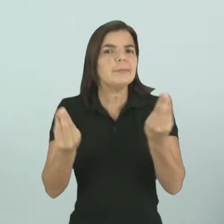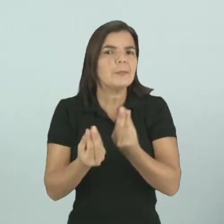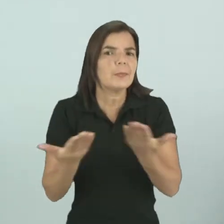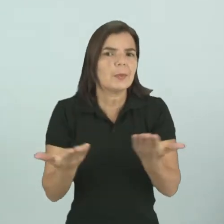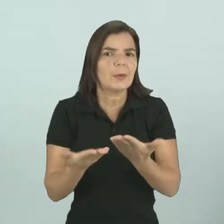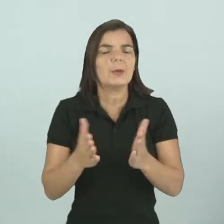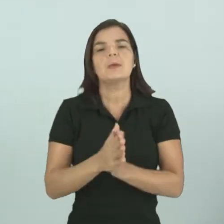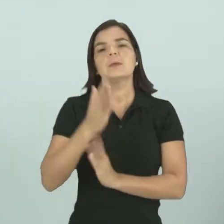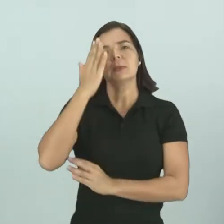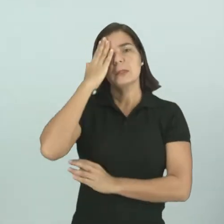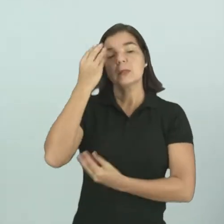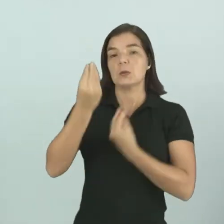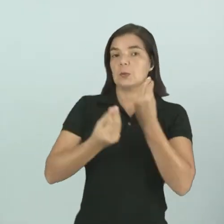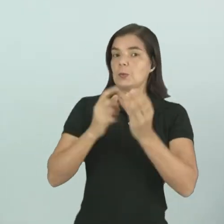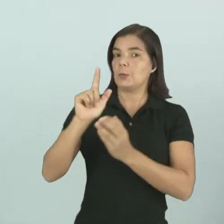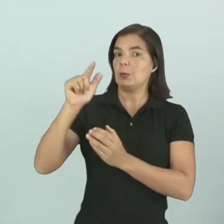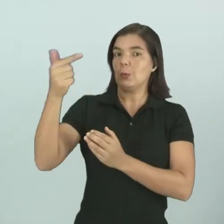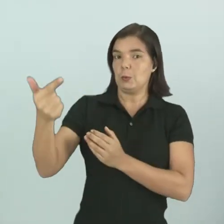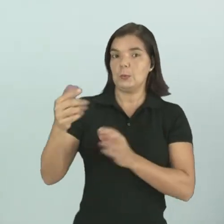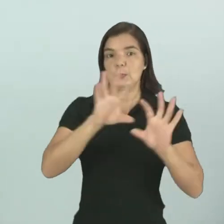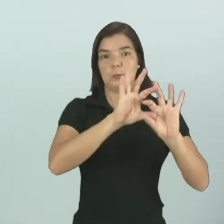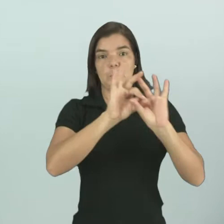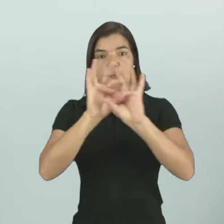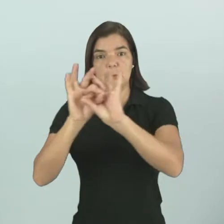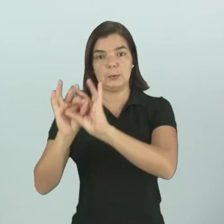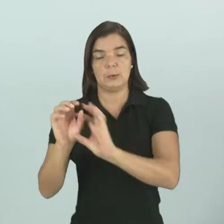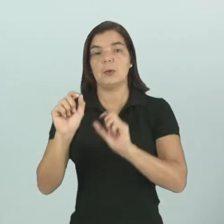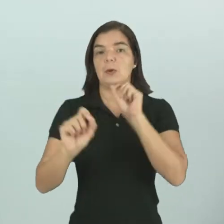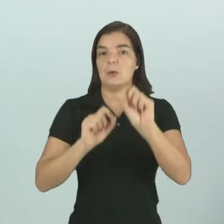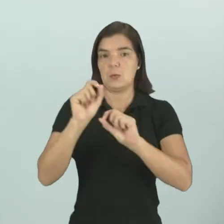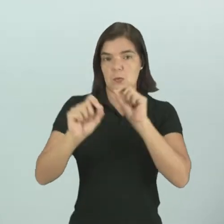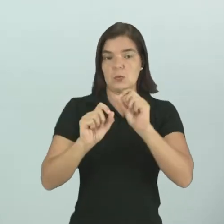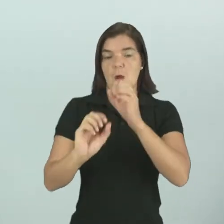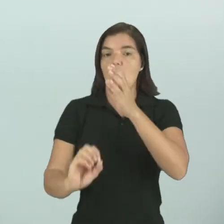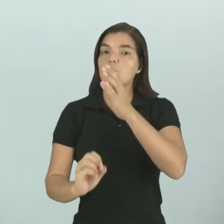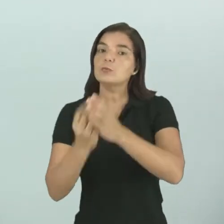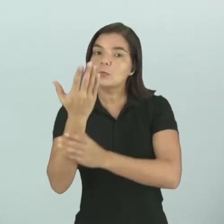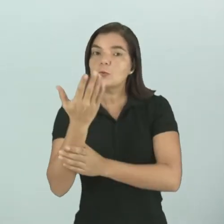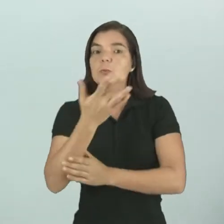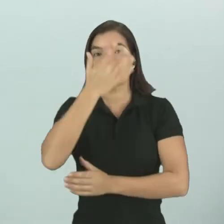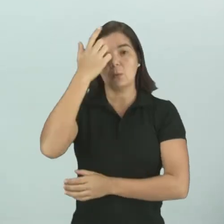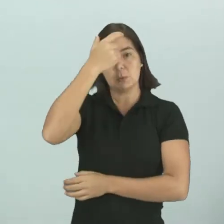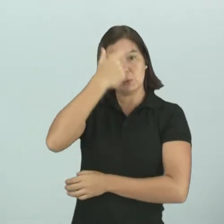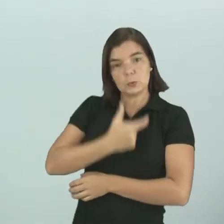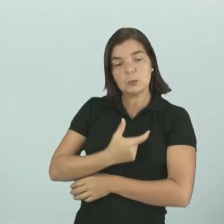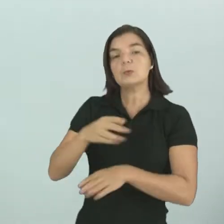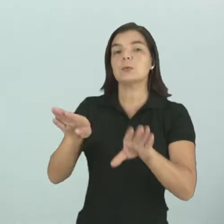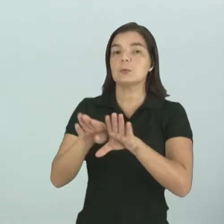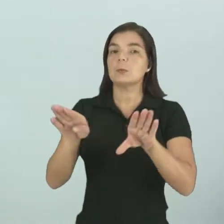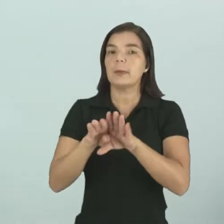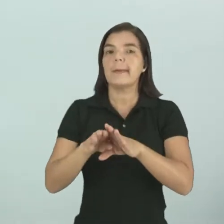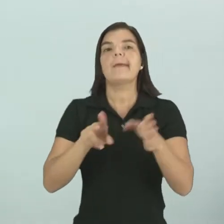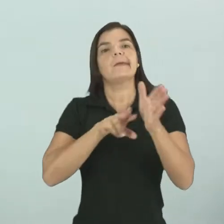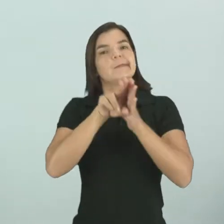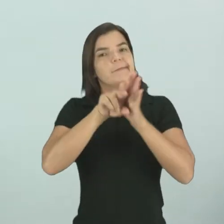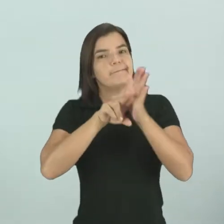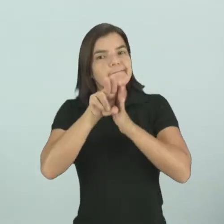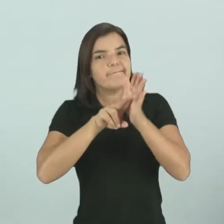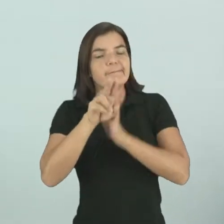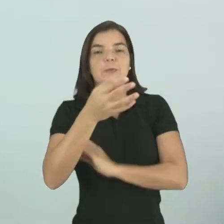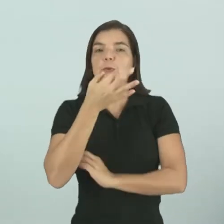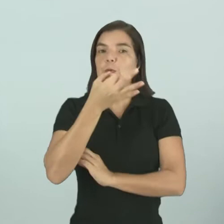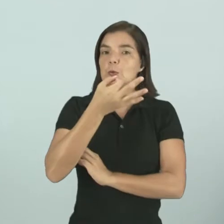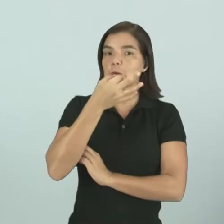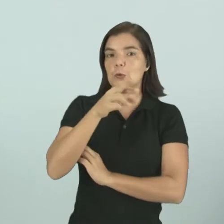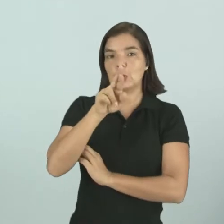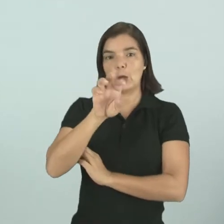vamos entender outros contextos relacionados à reprodução, além do contexto biológico, além do